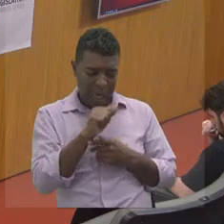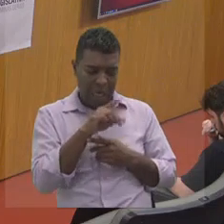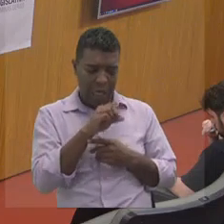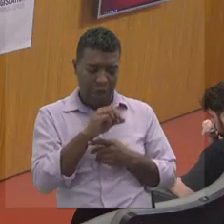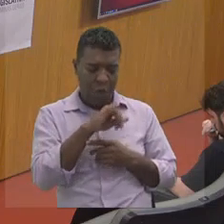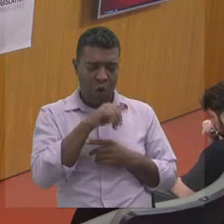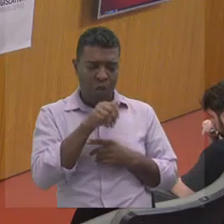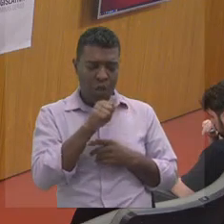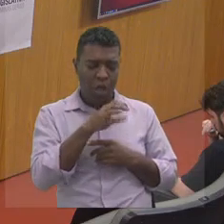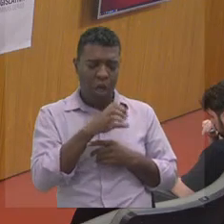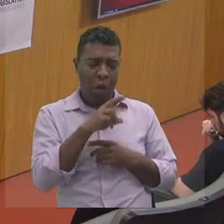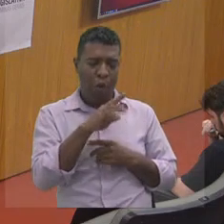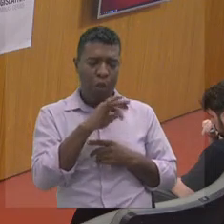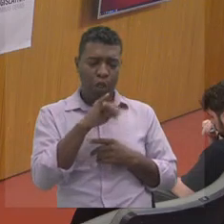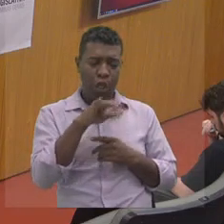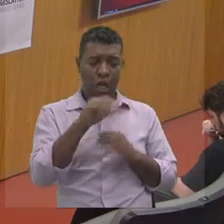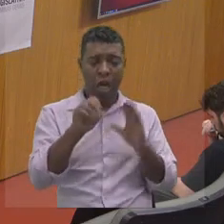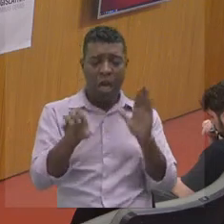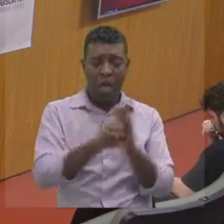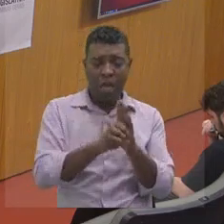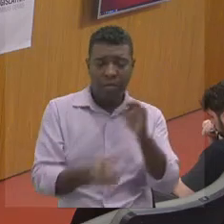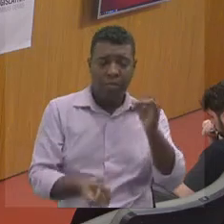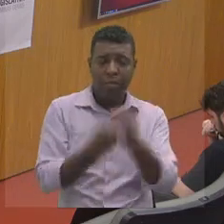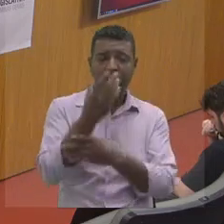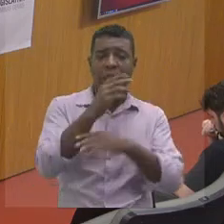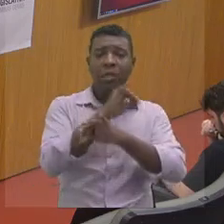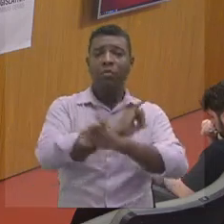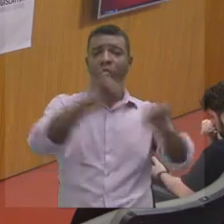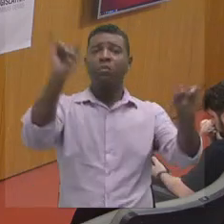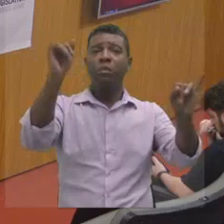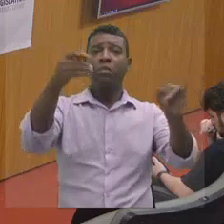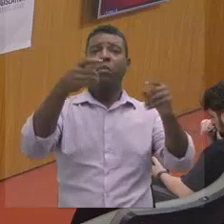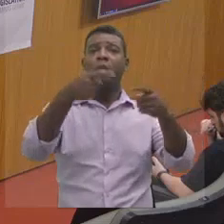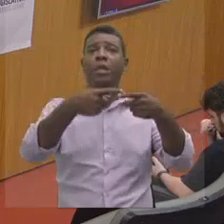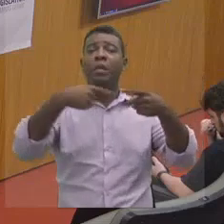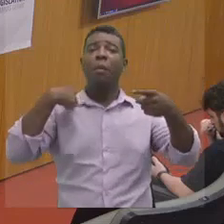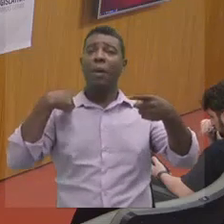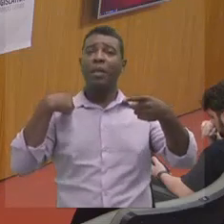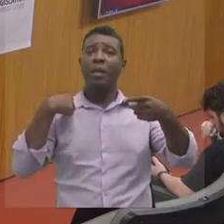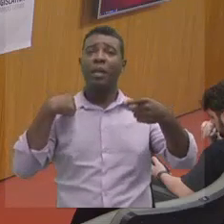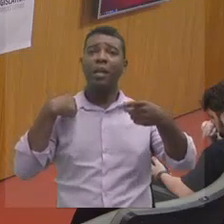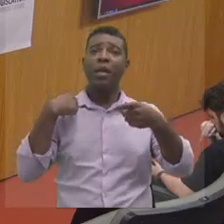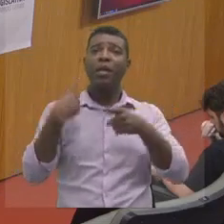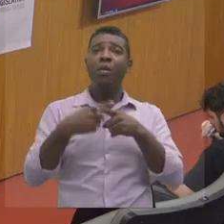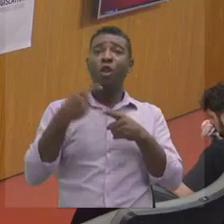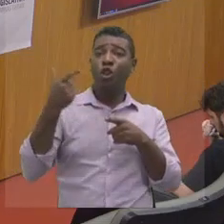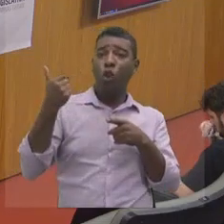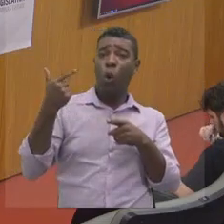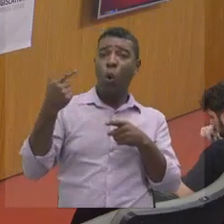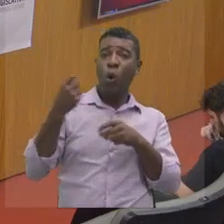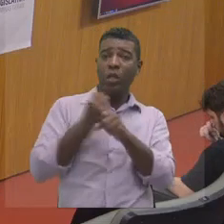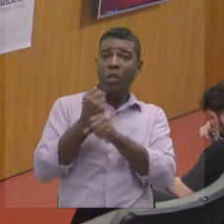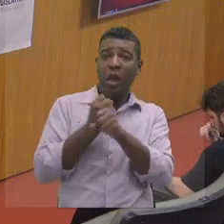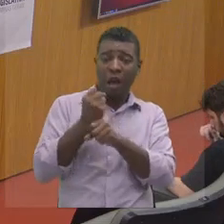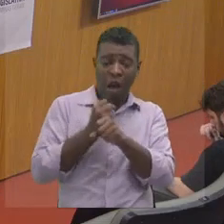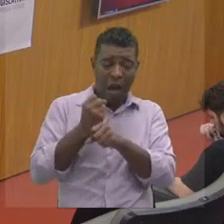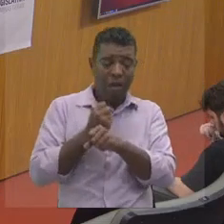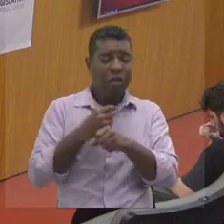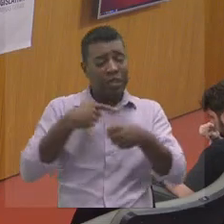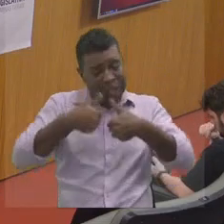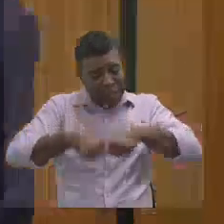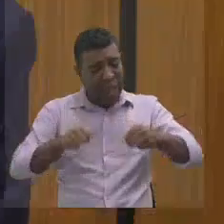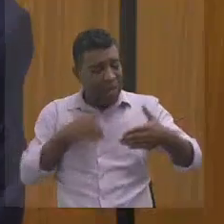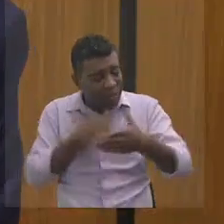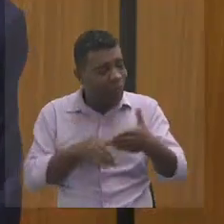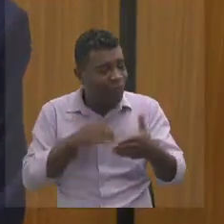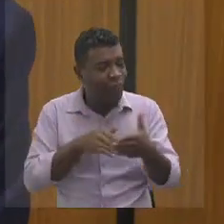publicado na semana passada que há 12 anos interdita uma estrada Nossa só que são pontos escritos muito sérios e a gente começou